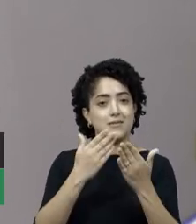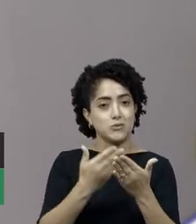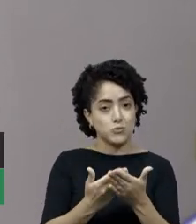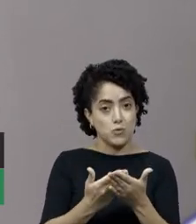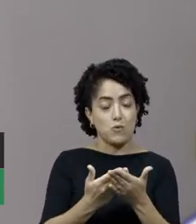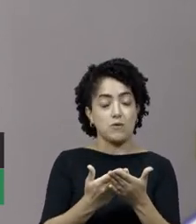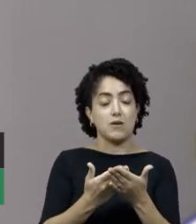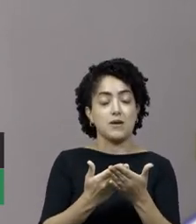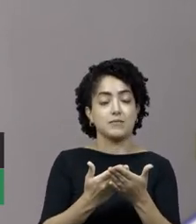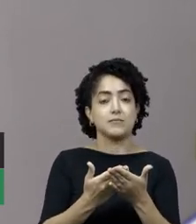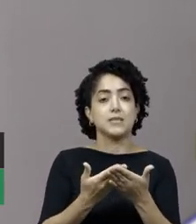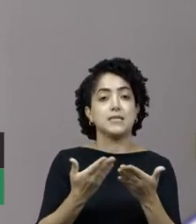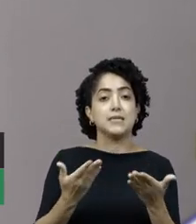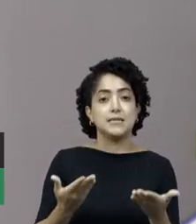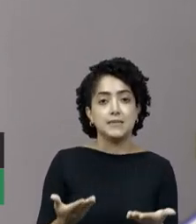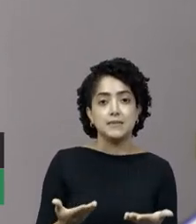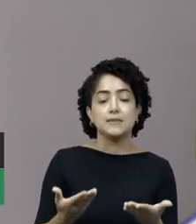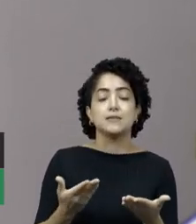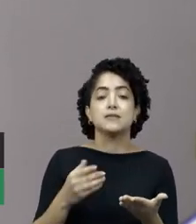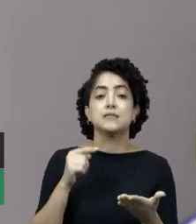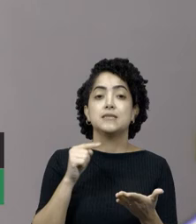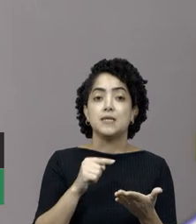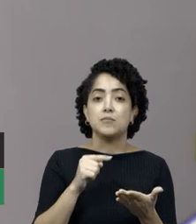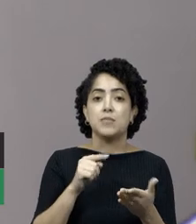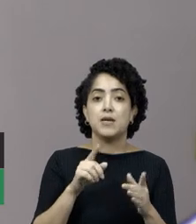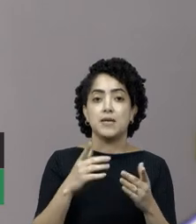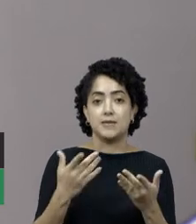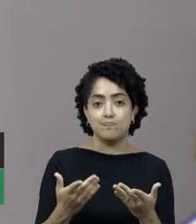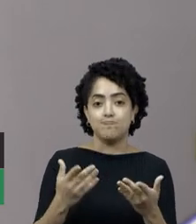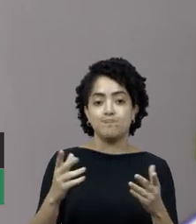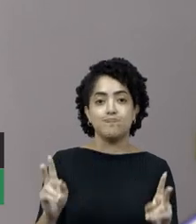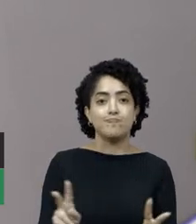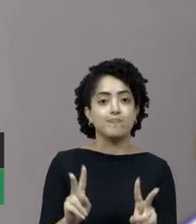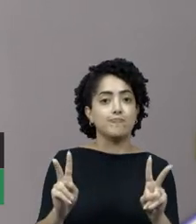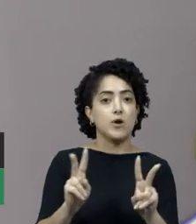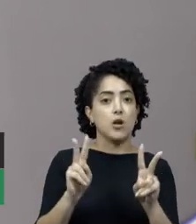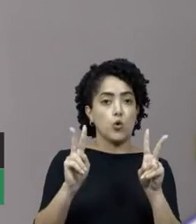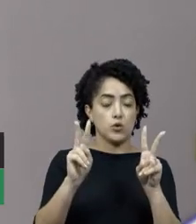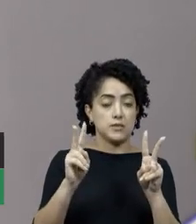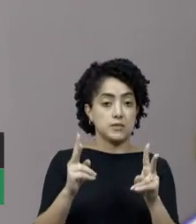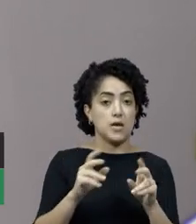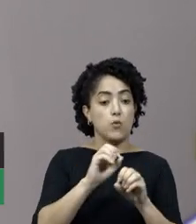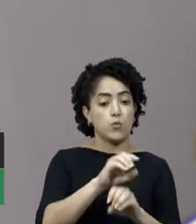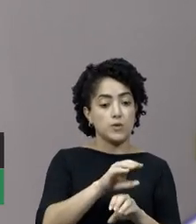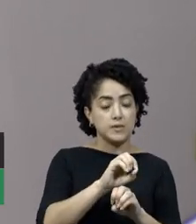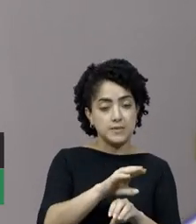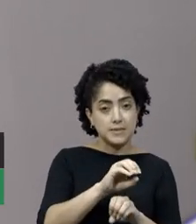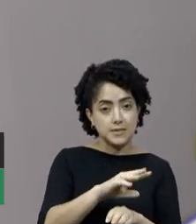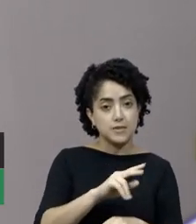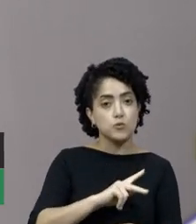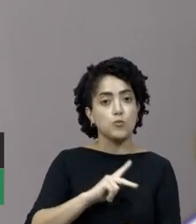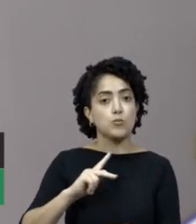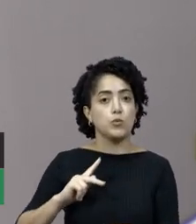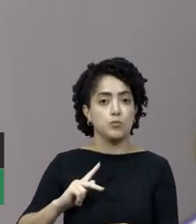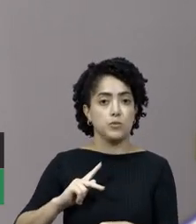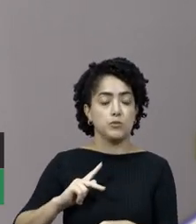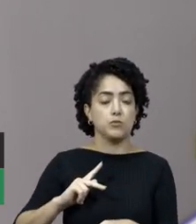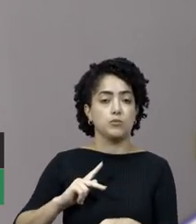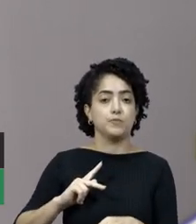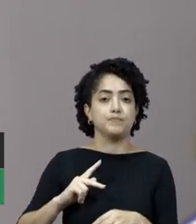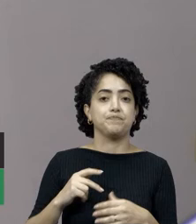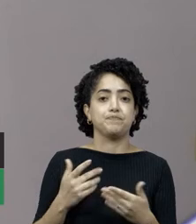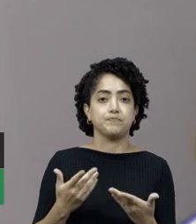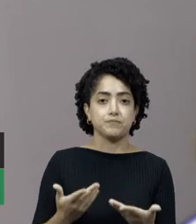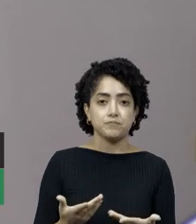Eu fiz questão de ser no colégio público para valorizar o ensino público. Eu sempre